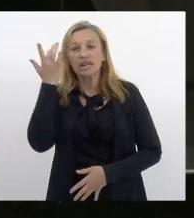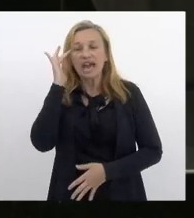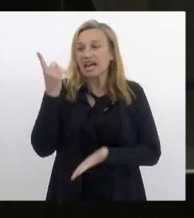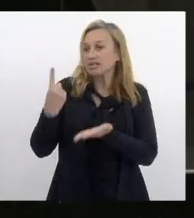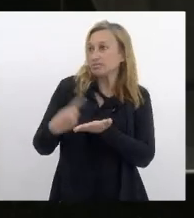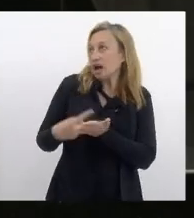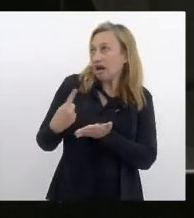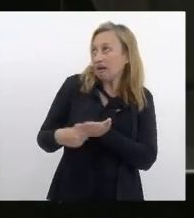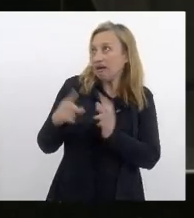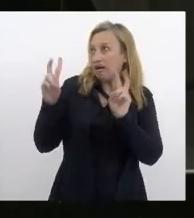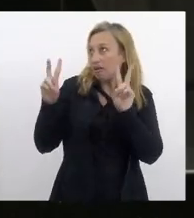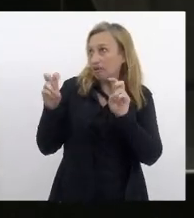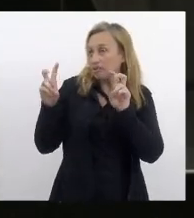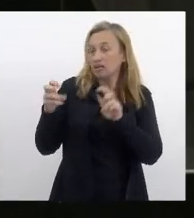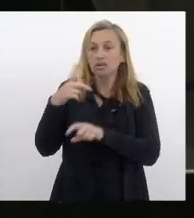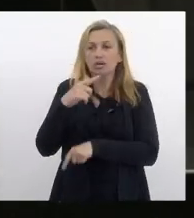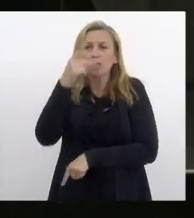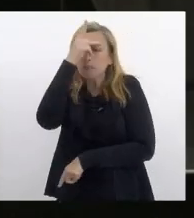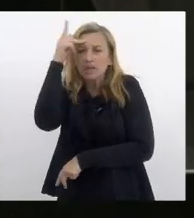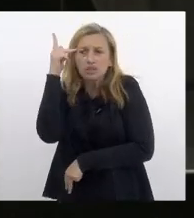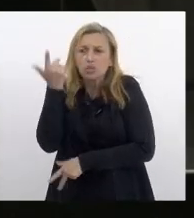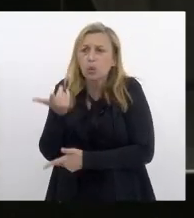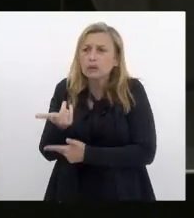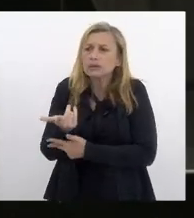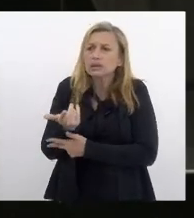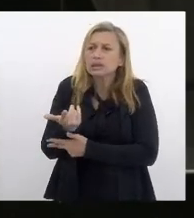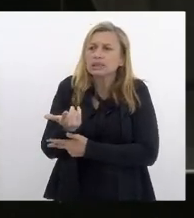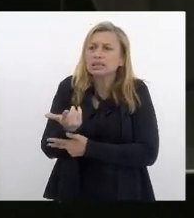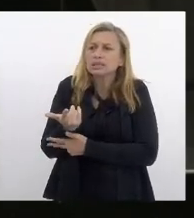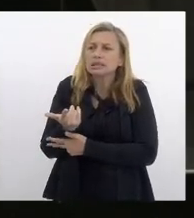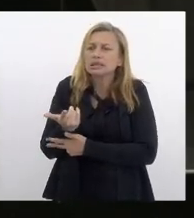marcar a pauta, etc., são pessoas que,